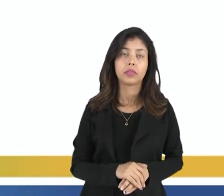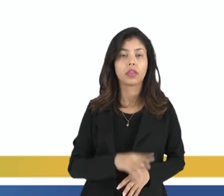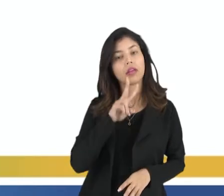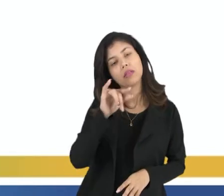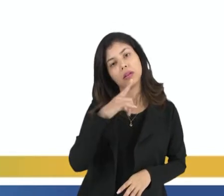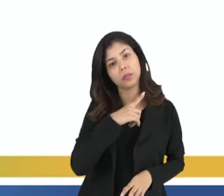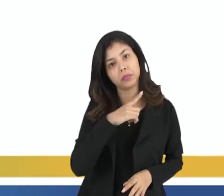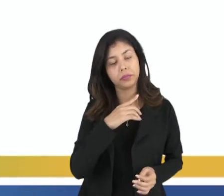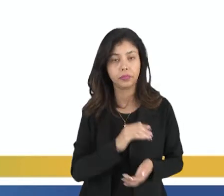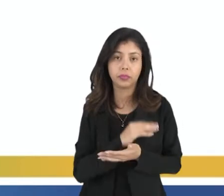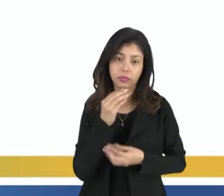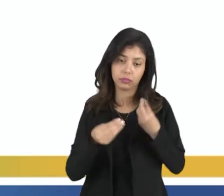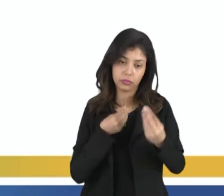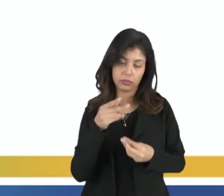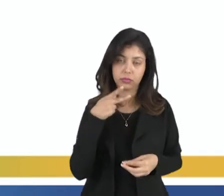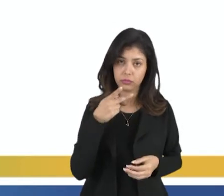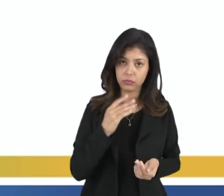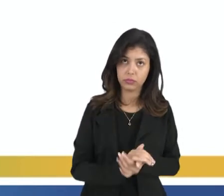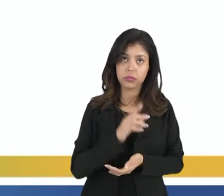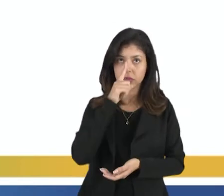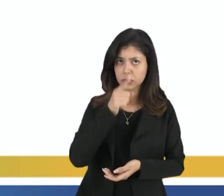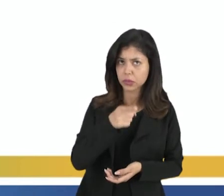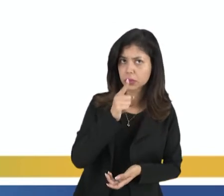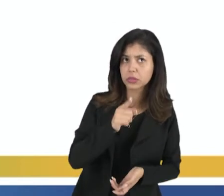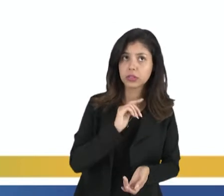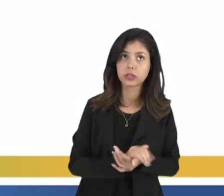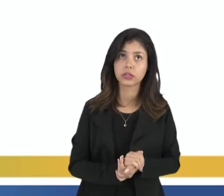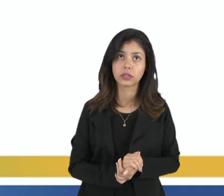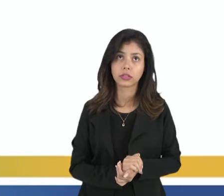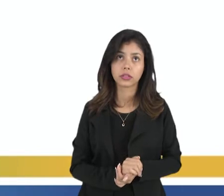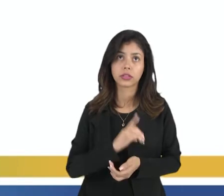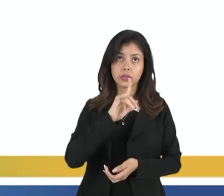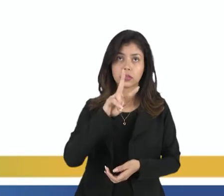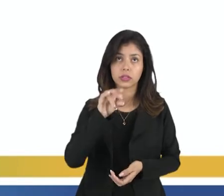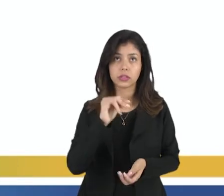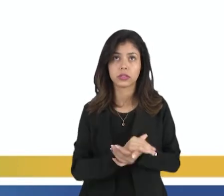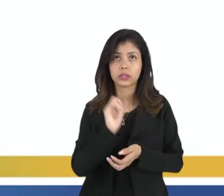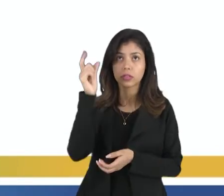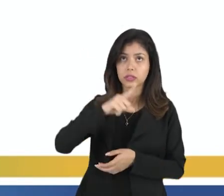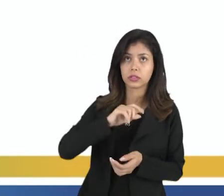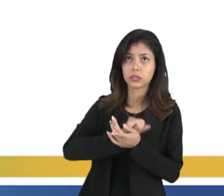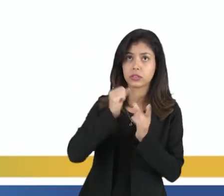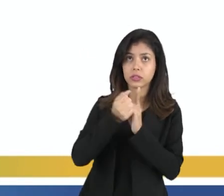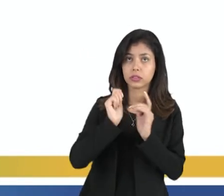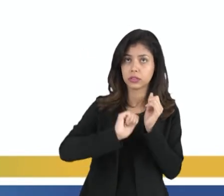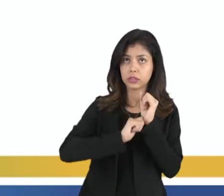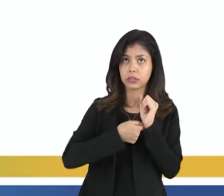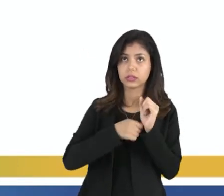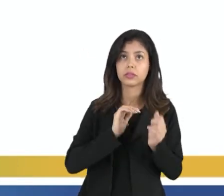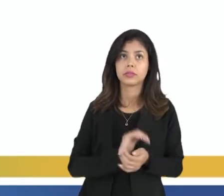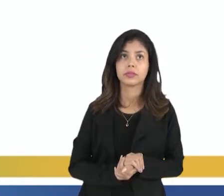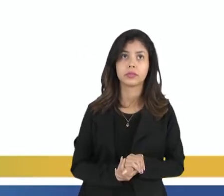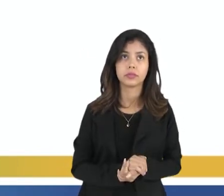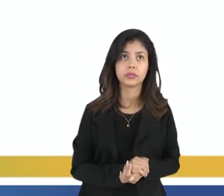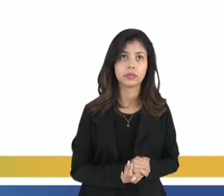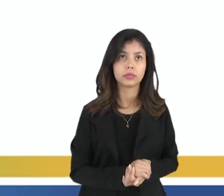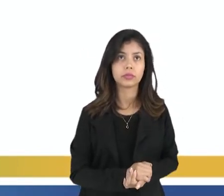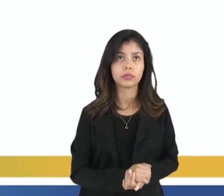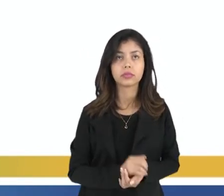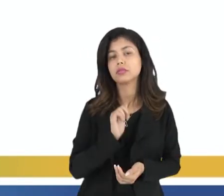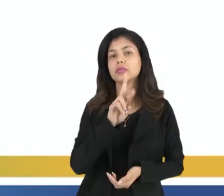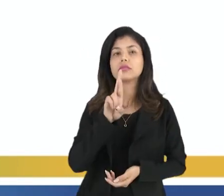a gente vai ter, né, como eu disse para vocês, a Ordem de Cavaleiros da Luz, né, que era uma sociedade secreta da maçonaria, e